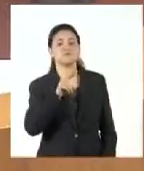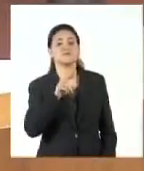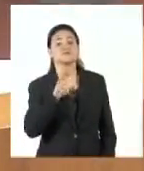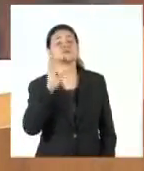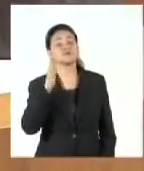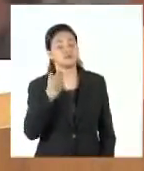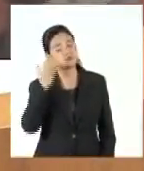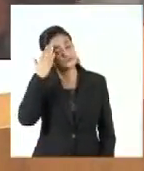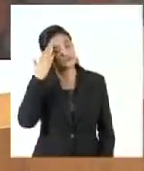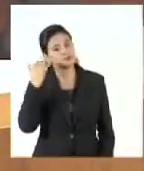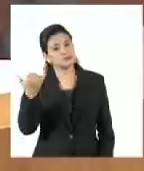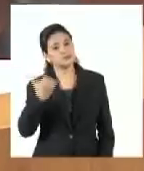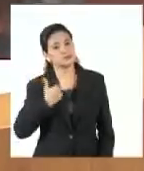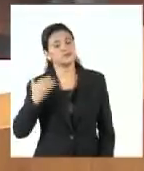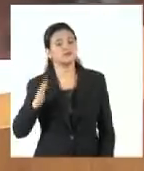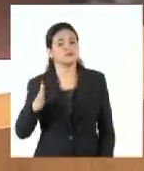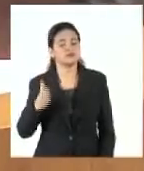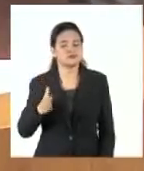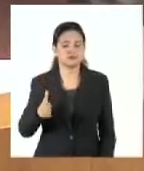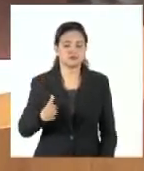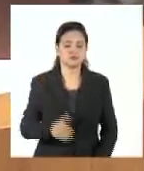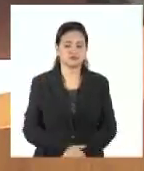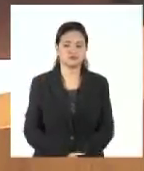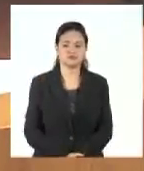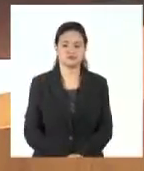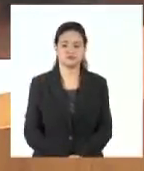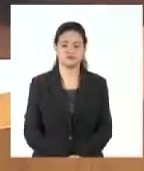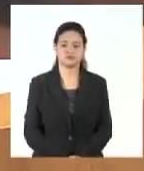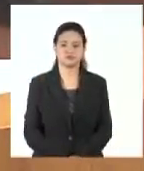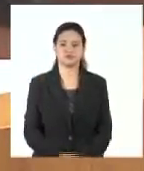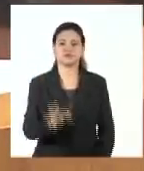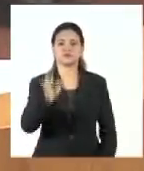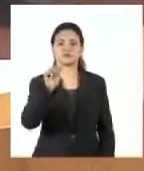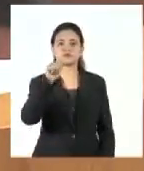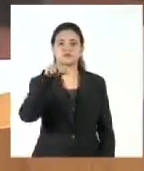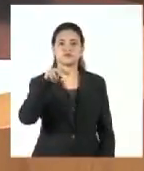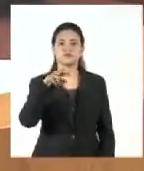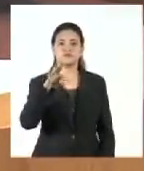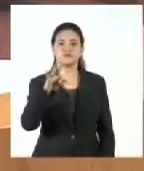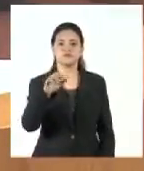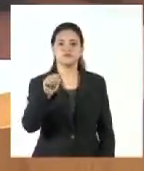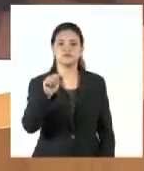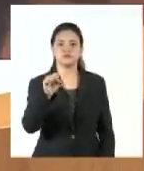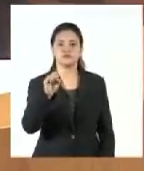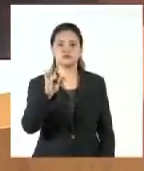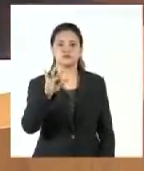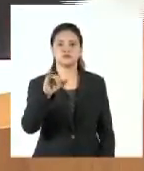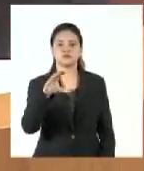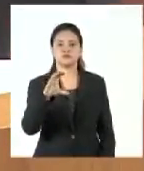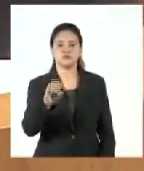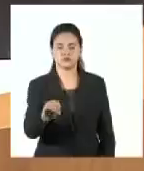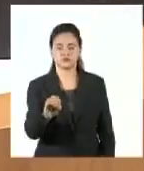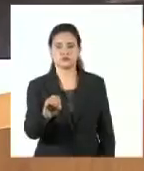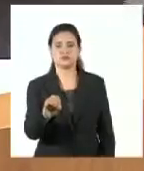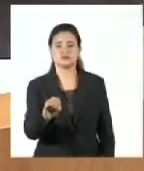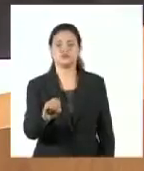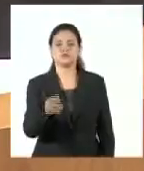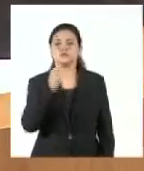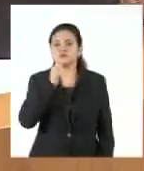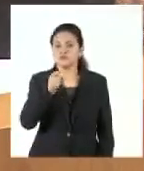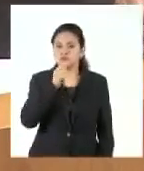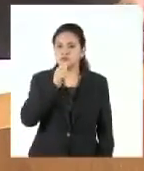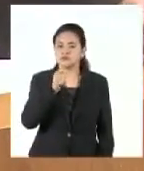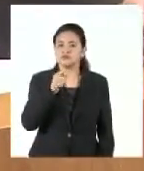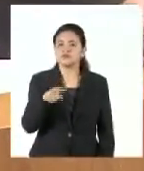conhecimento da reportagem no Fantástico sobre o crime em Vitória